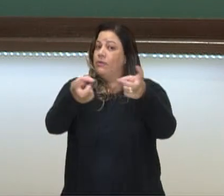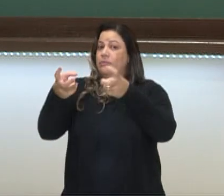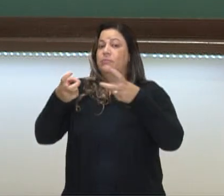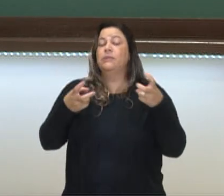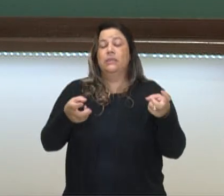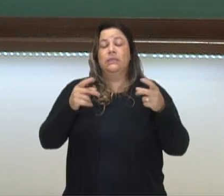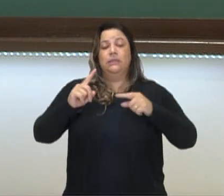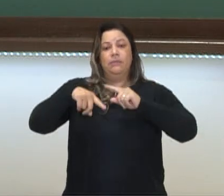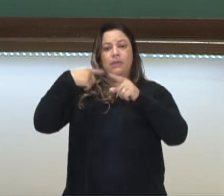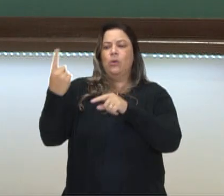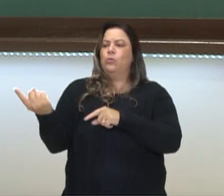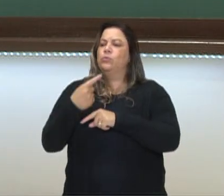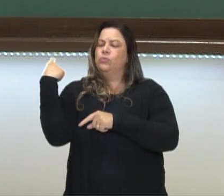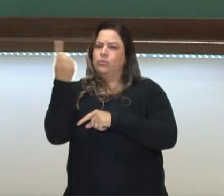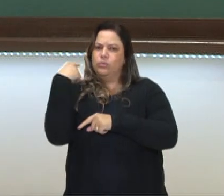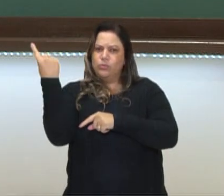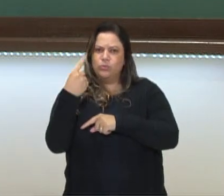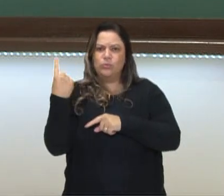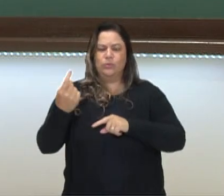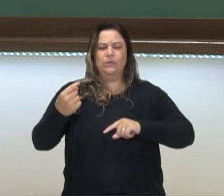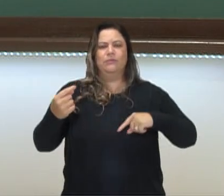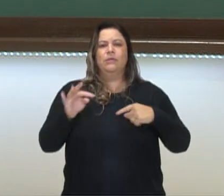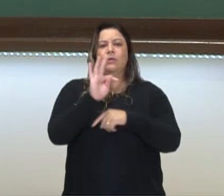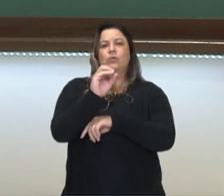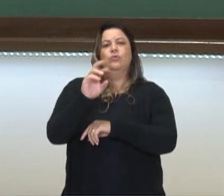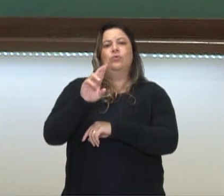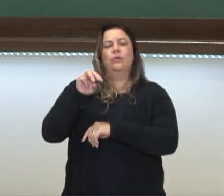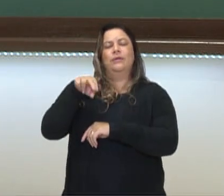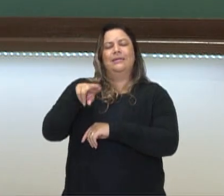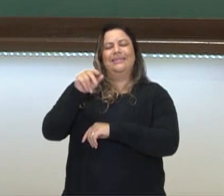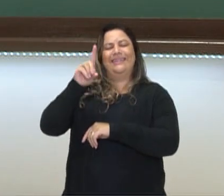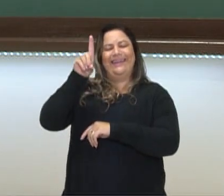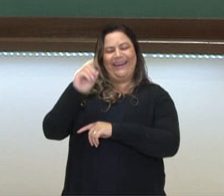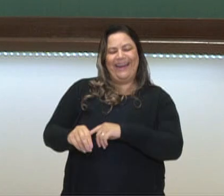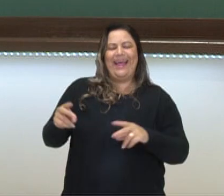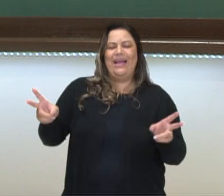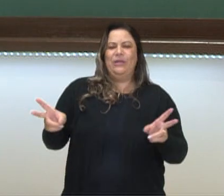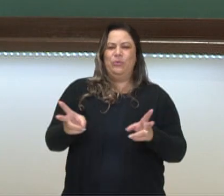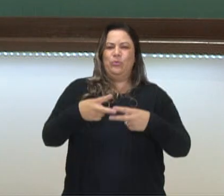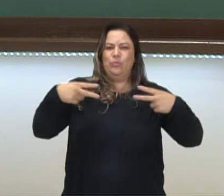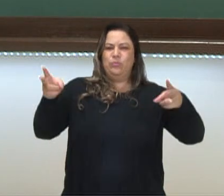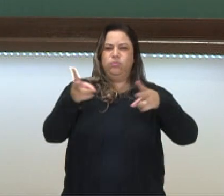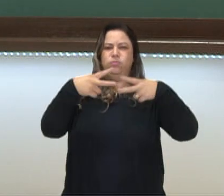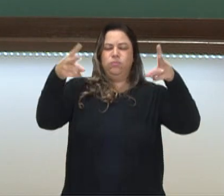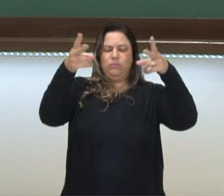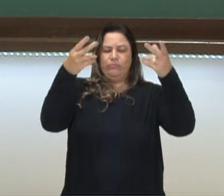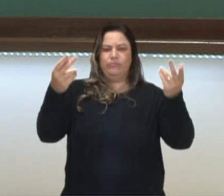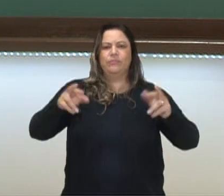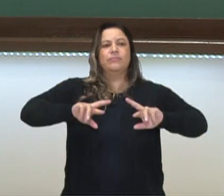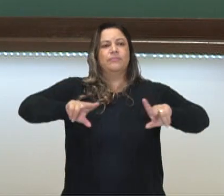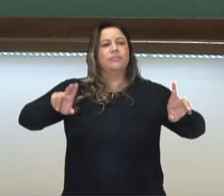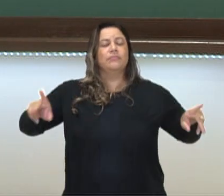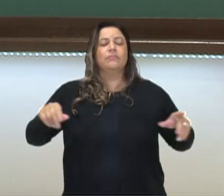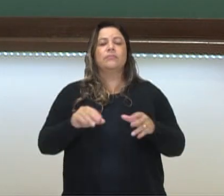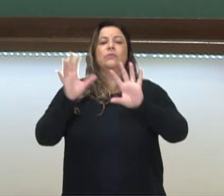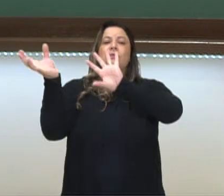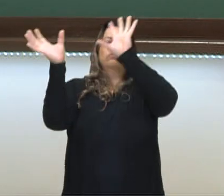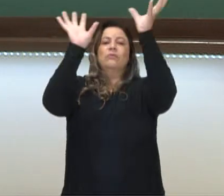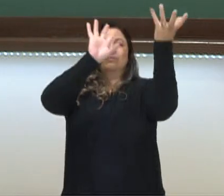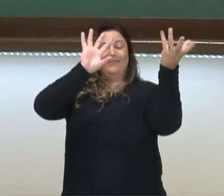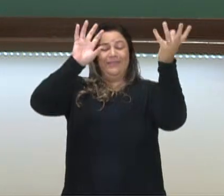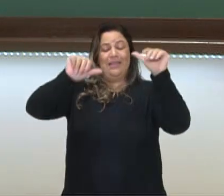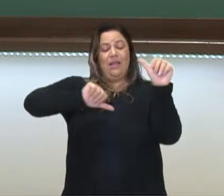que, além de furacões e tornados, existem outros fenômenos que ocorrem e que modificam o clima. Acompanhe